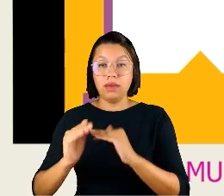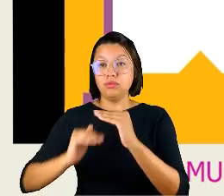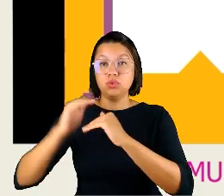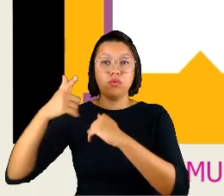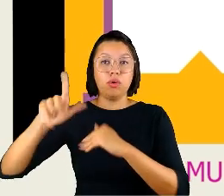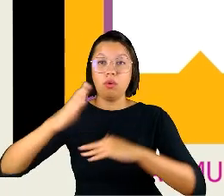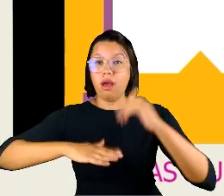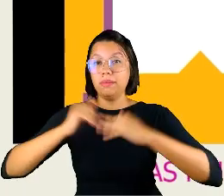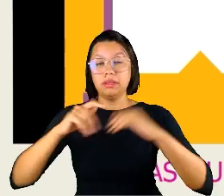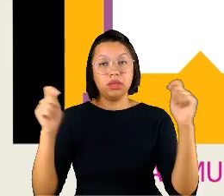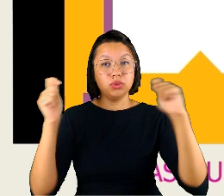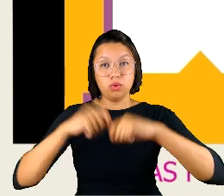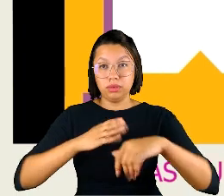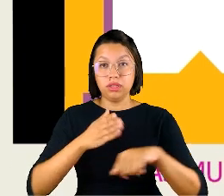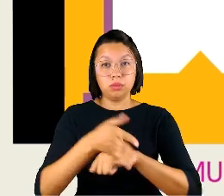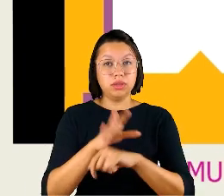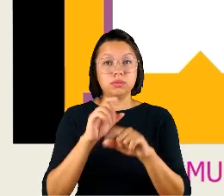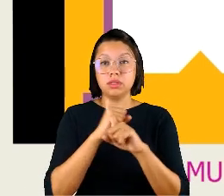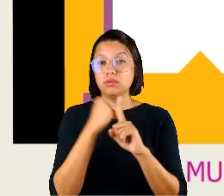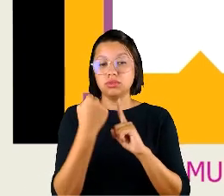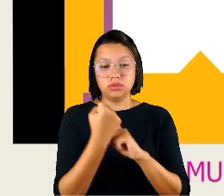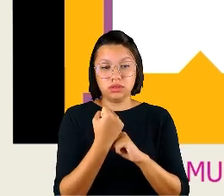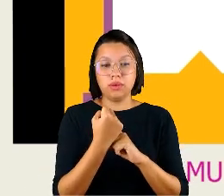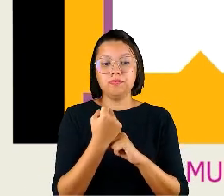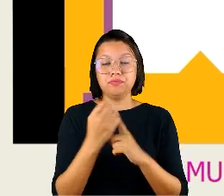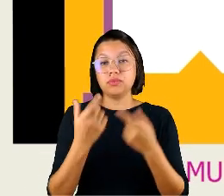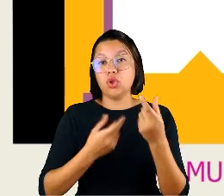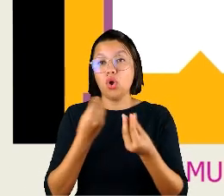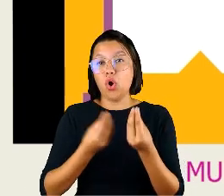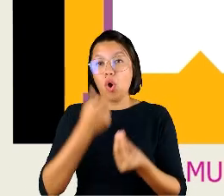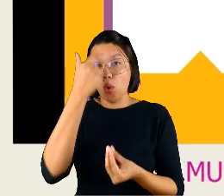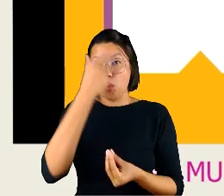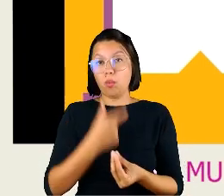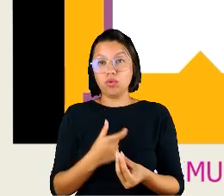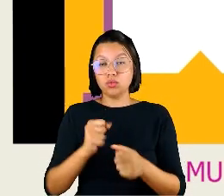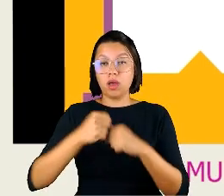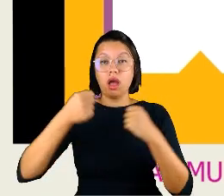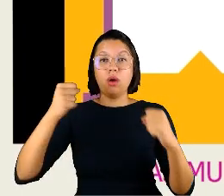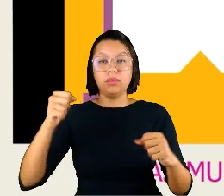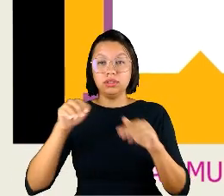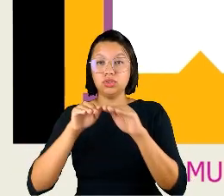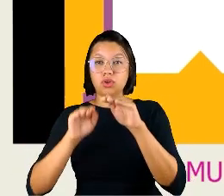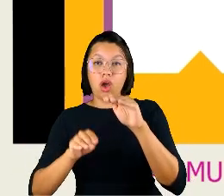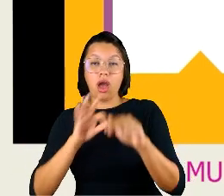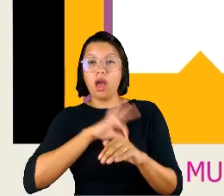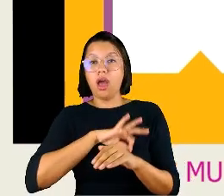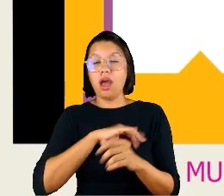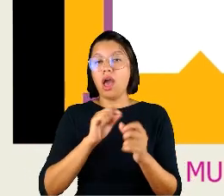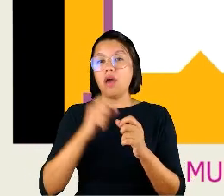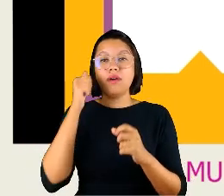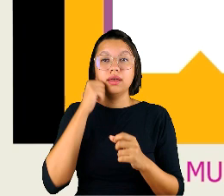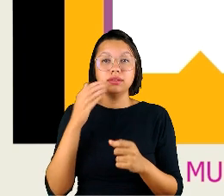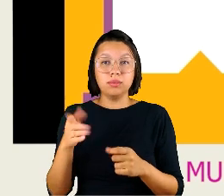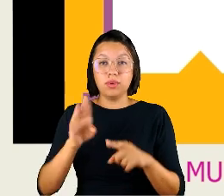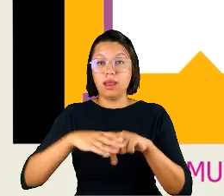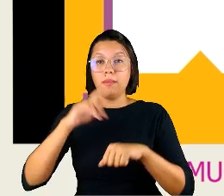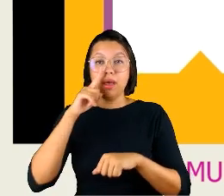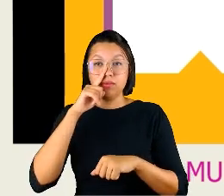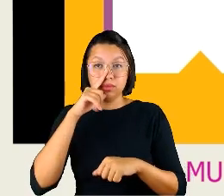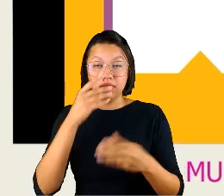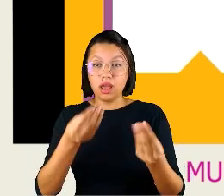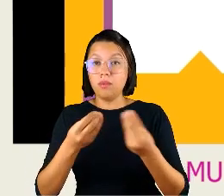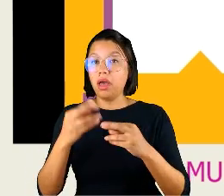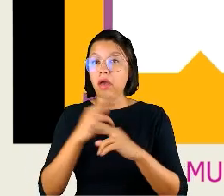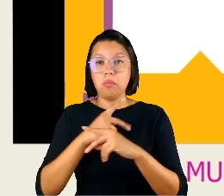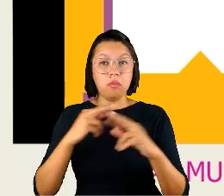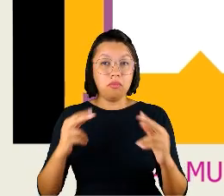e competências e participação social. E como indivíduo, o aumento das desigualdades de renda deixa essa mulher ainda mais vulnerável e traz